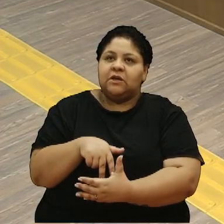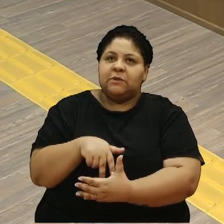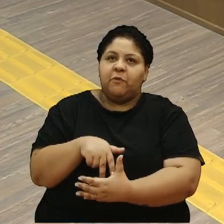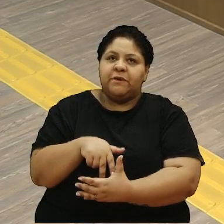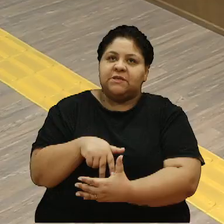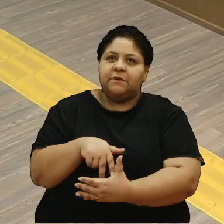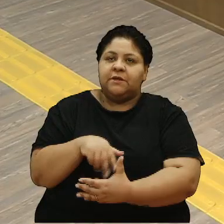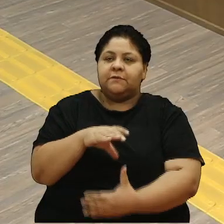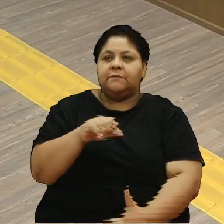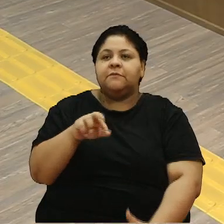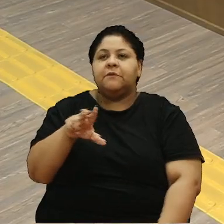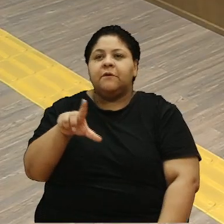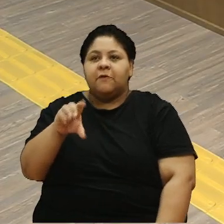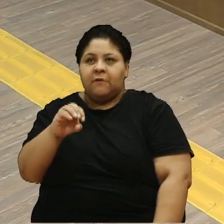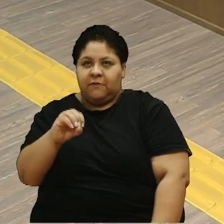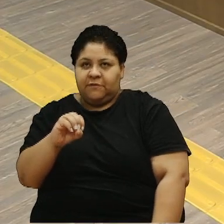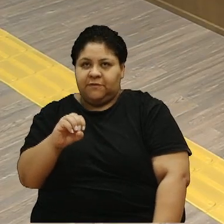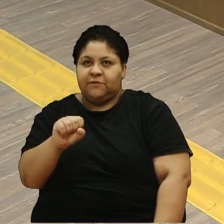Carlos Alberto Bender,